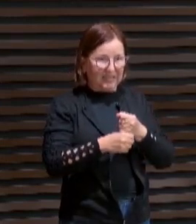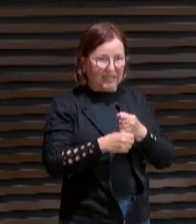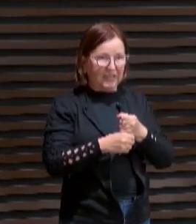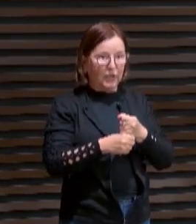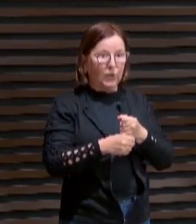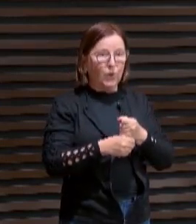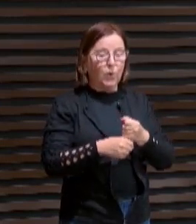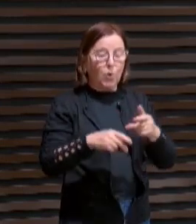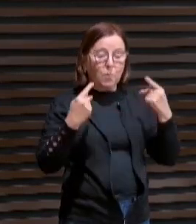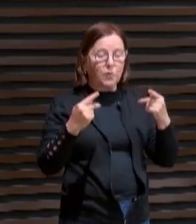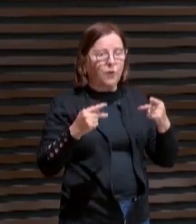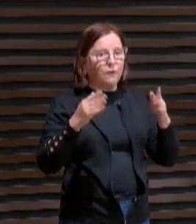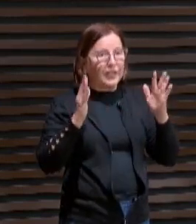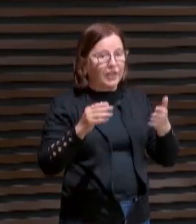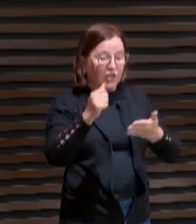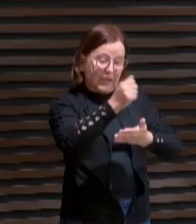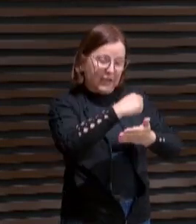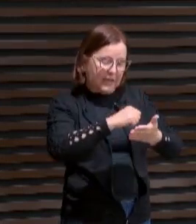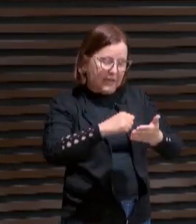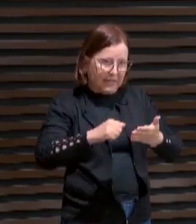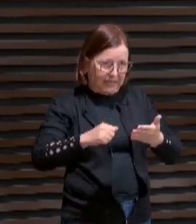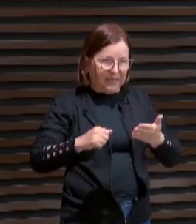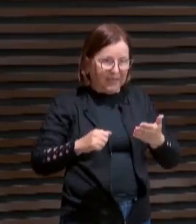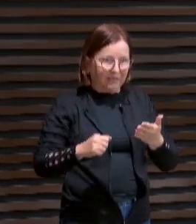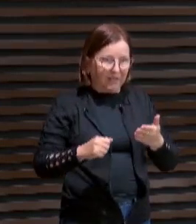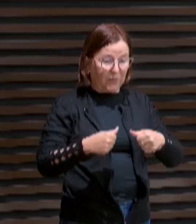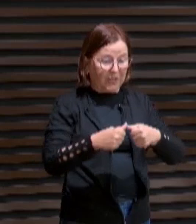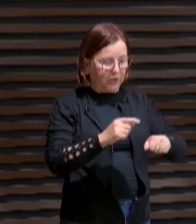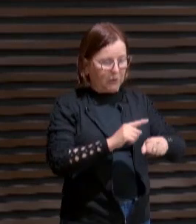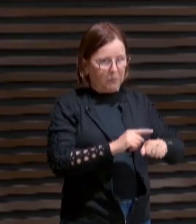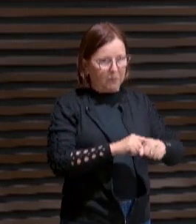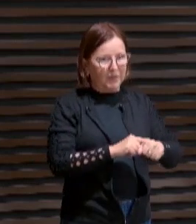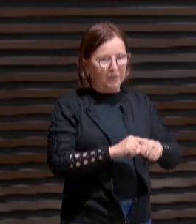momento crucial e diz que não houve outro igual.